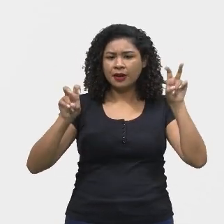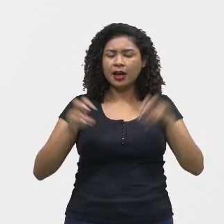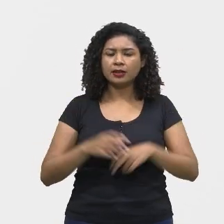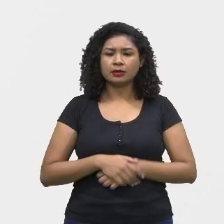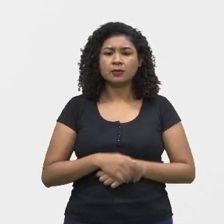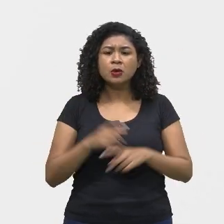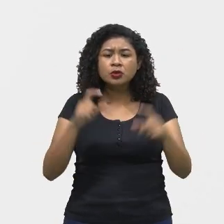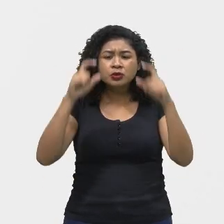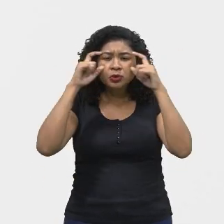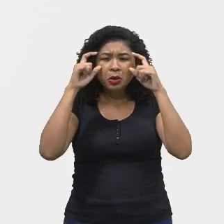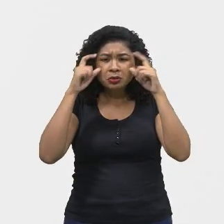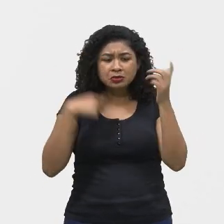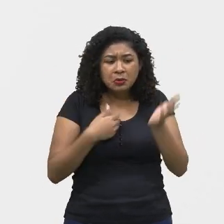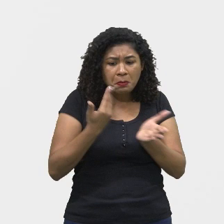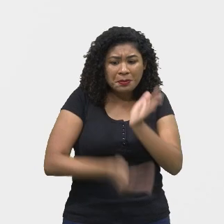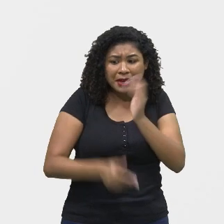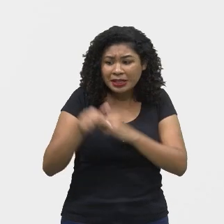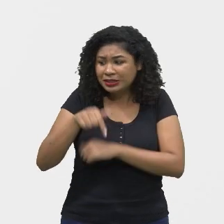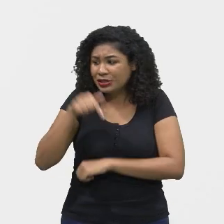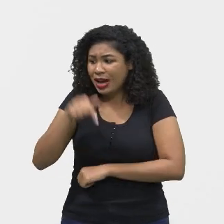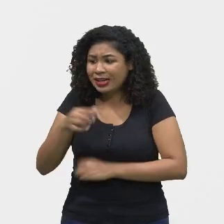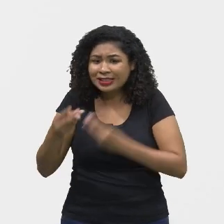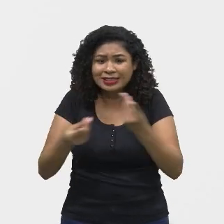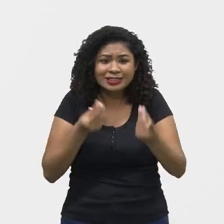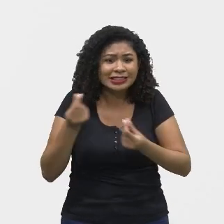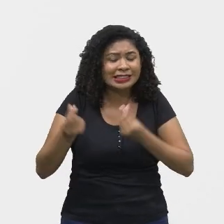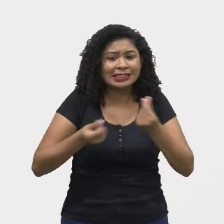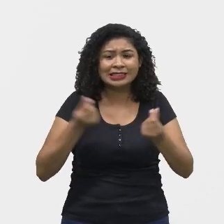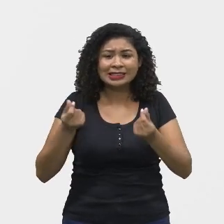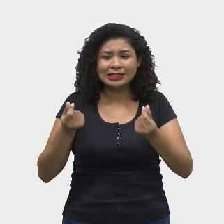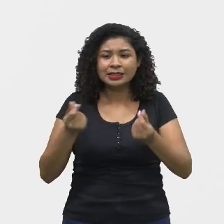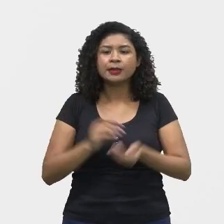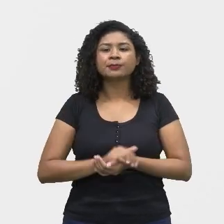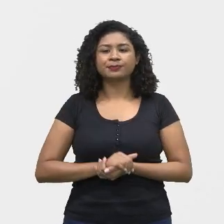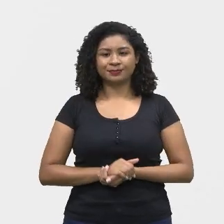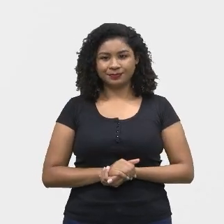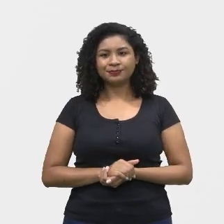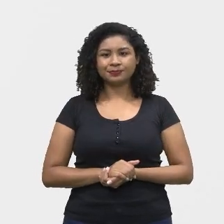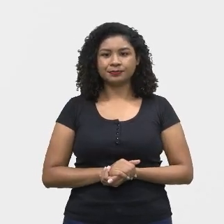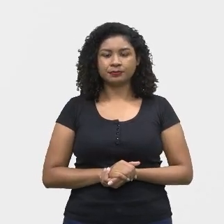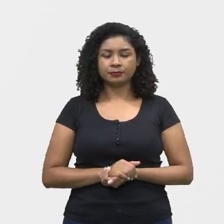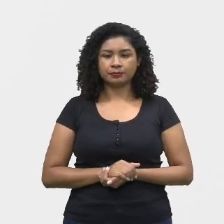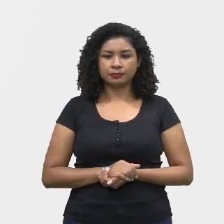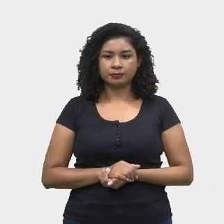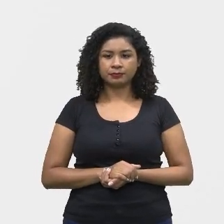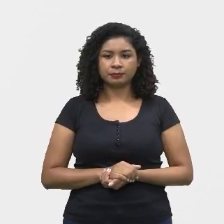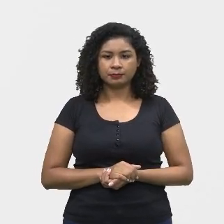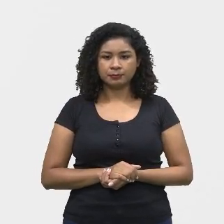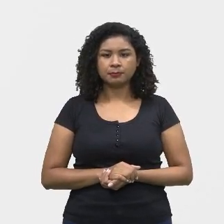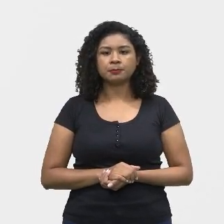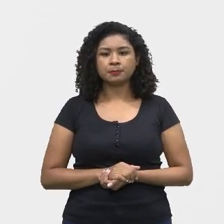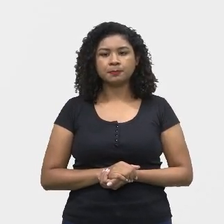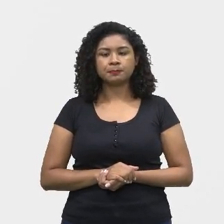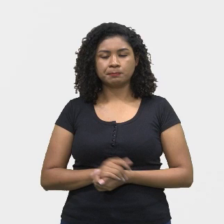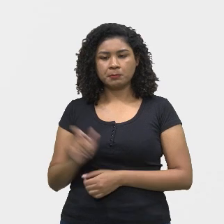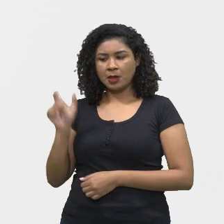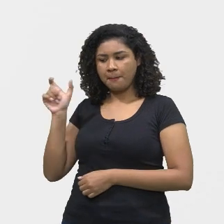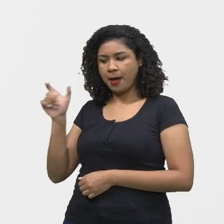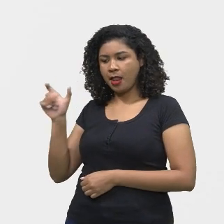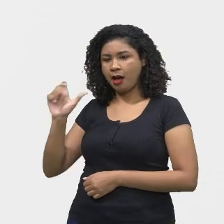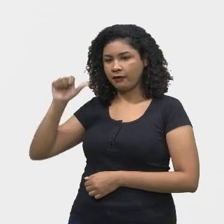verdade, eu perdi os outros. Aqui eu sou excelente, né? Perdi meus óculos aqui. O